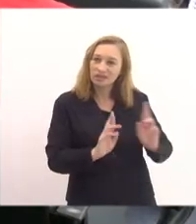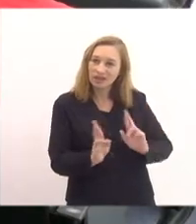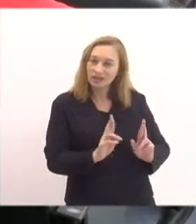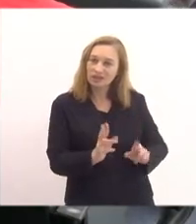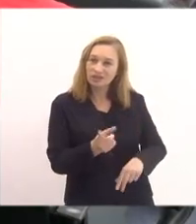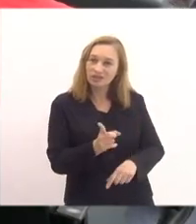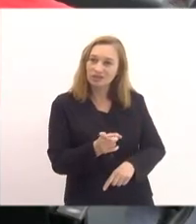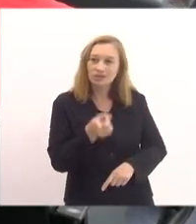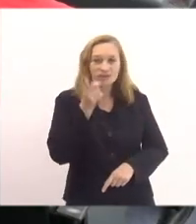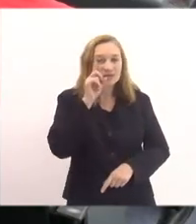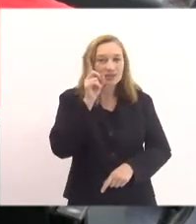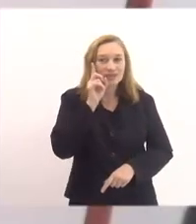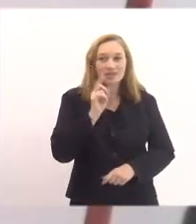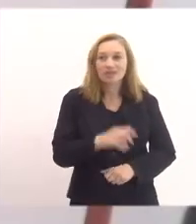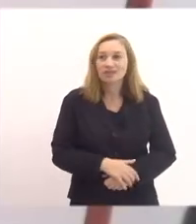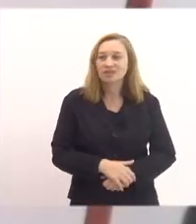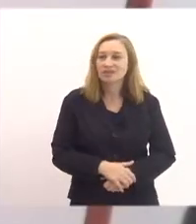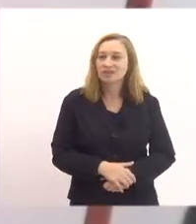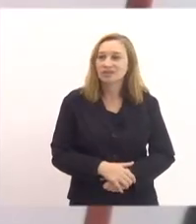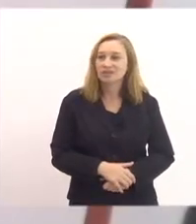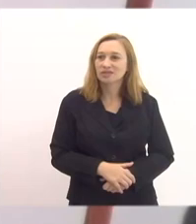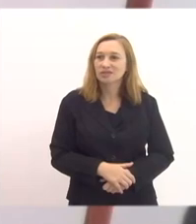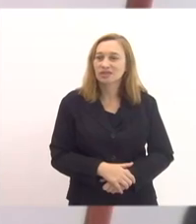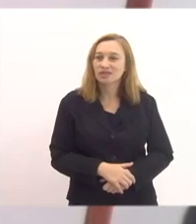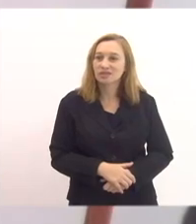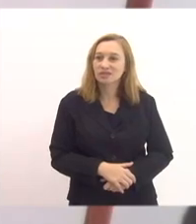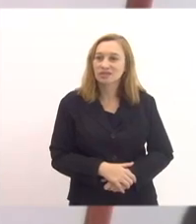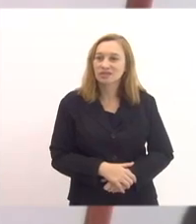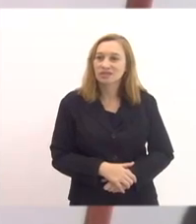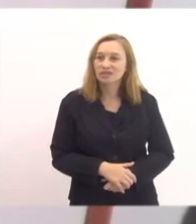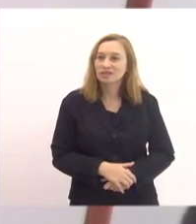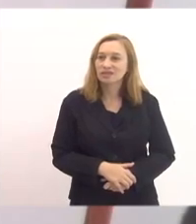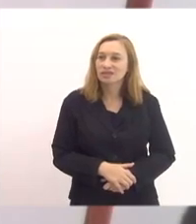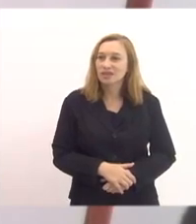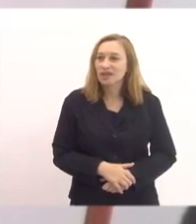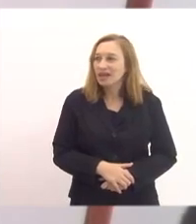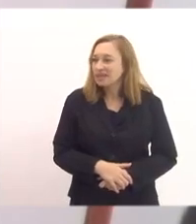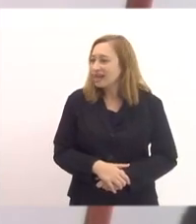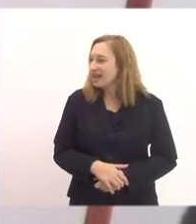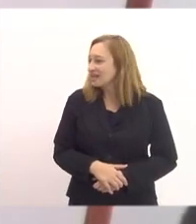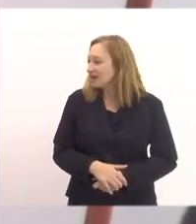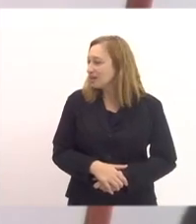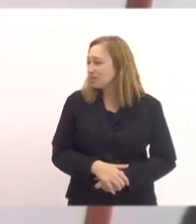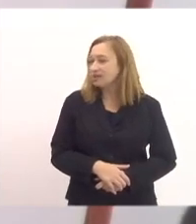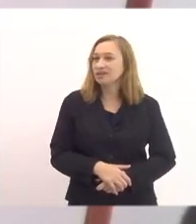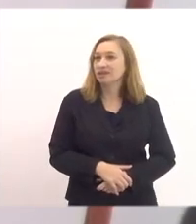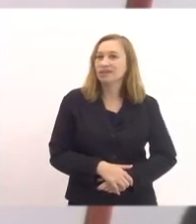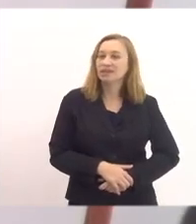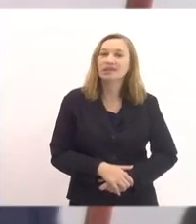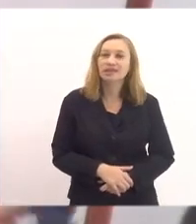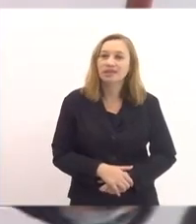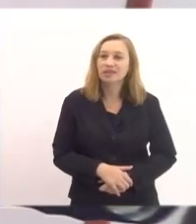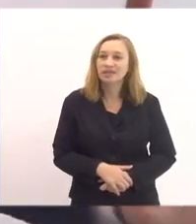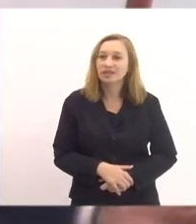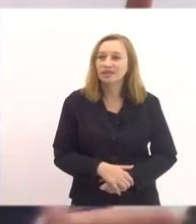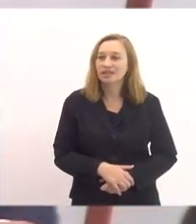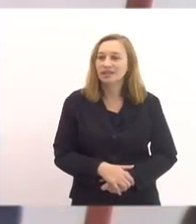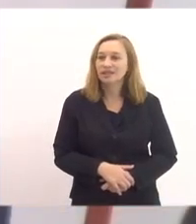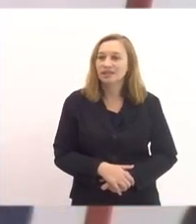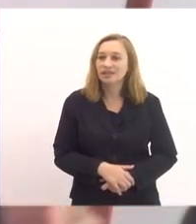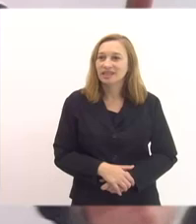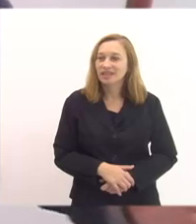diária. Vamos fazer um dossiê com tudo isso que o bombeiro já tem, mas a gente tem também. Vamos marcar a reunião com o Coronel